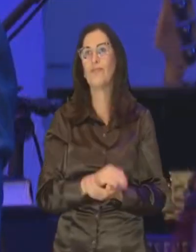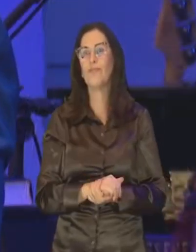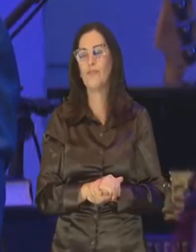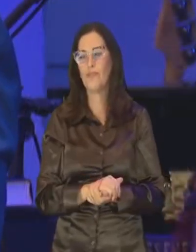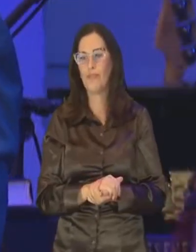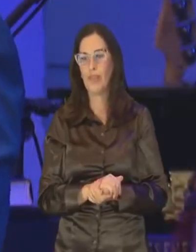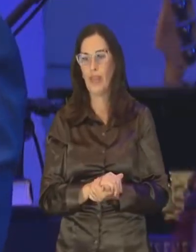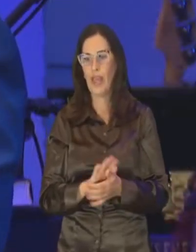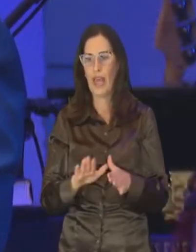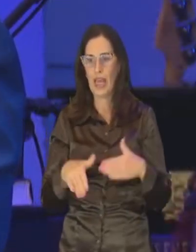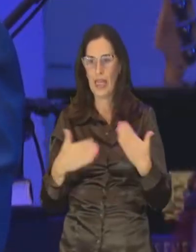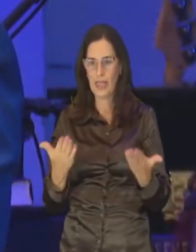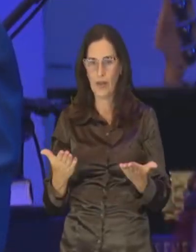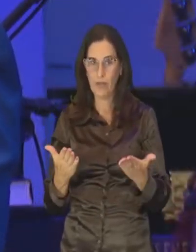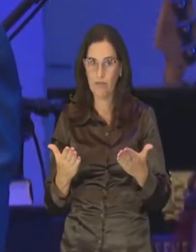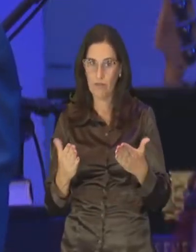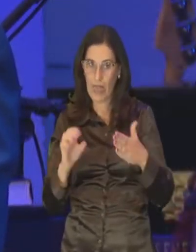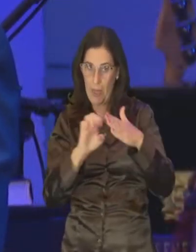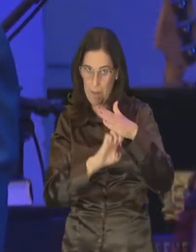E então, nesta empresa,